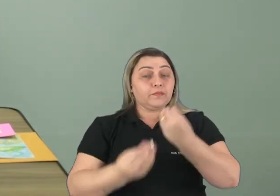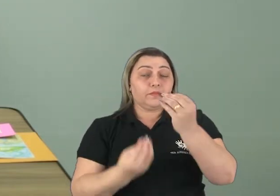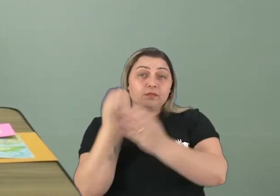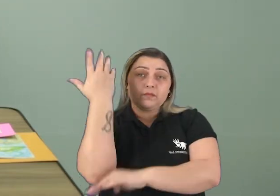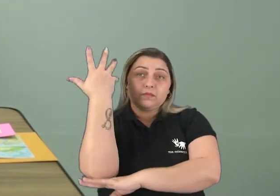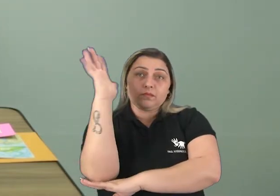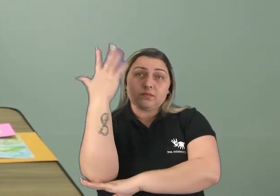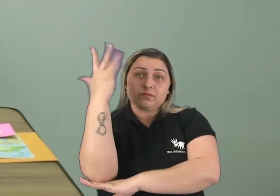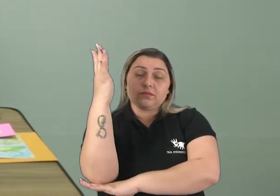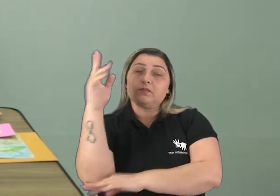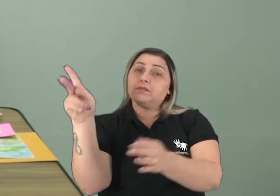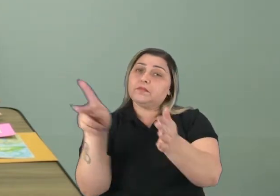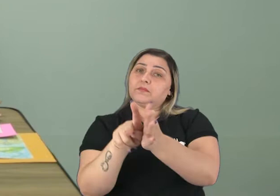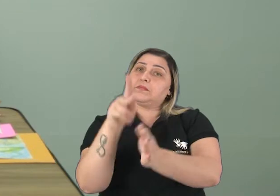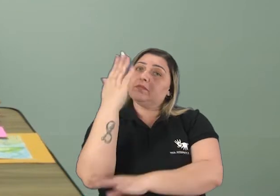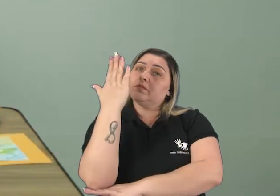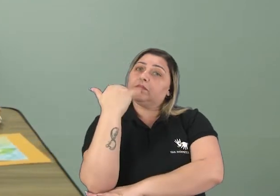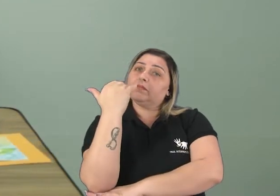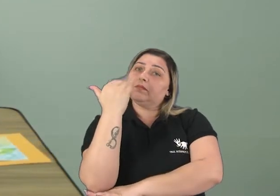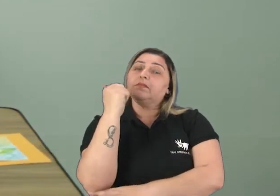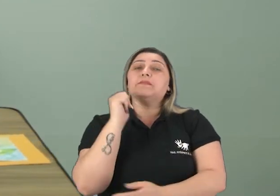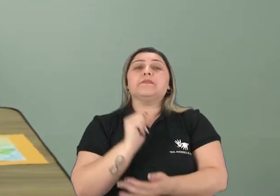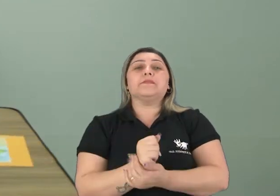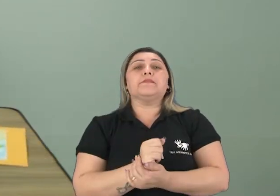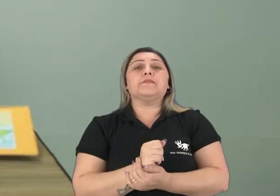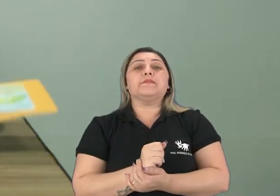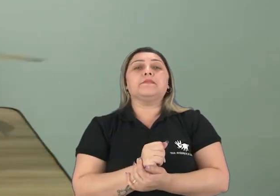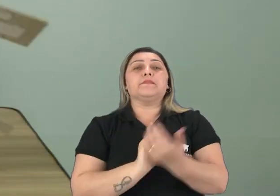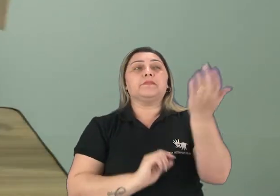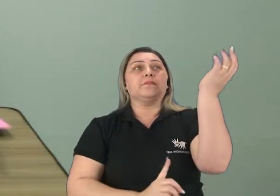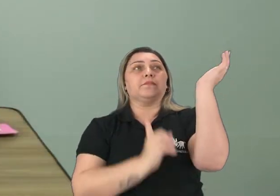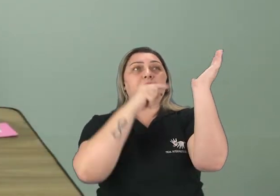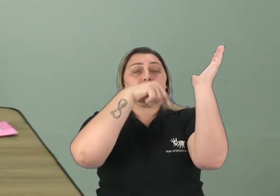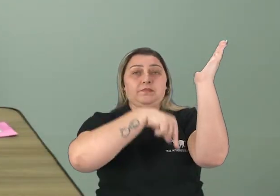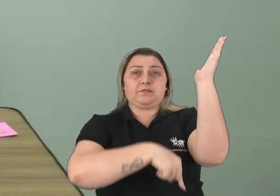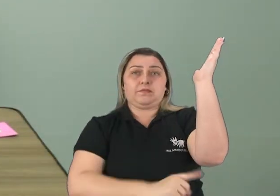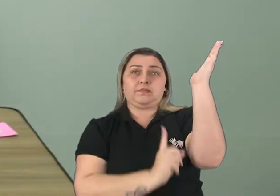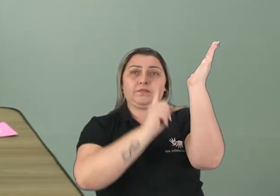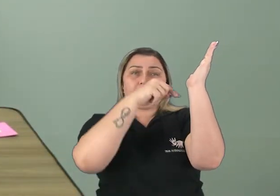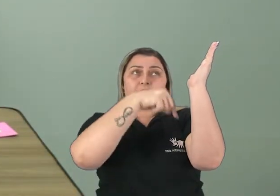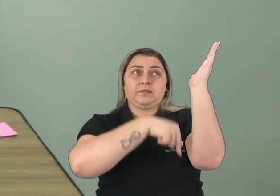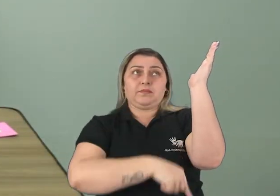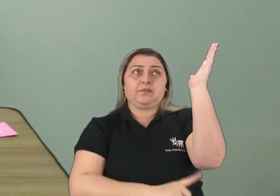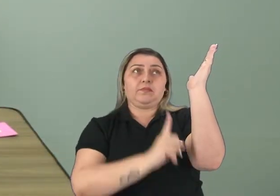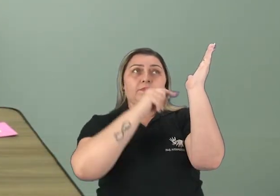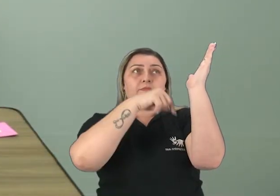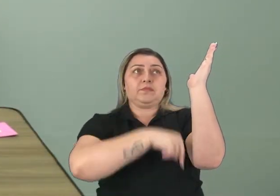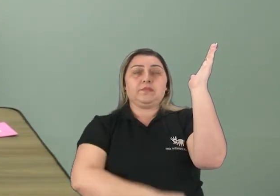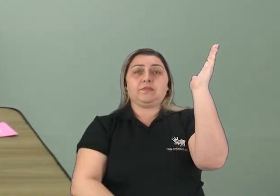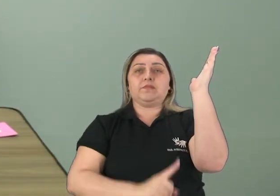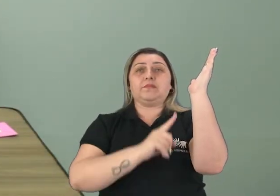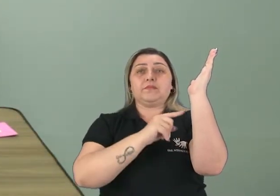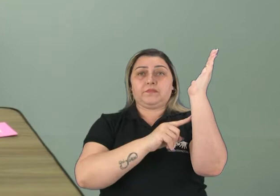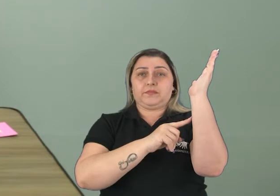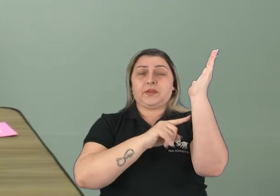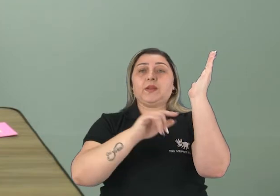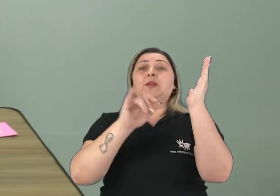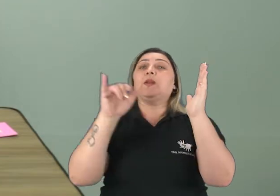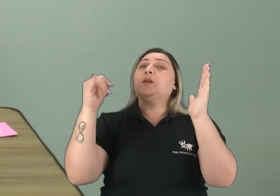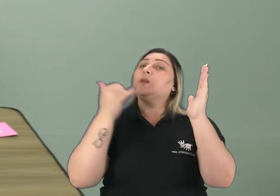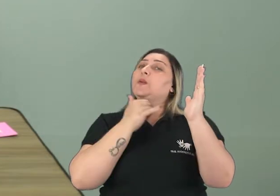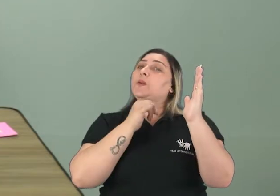seu próprio alimento? Ela produz o seu próprio alimento através da